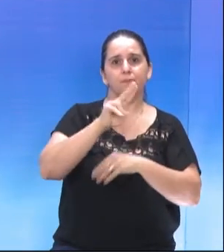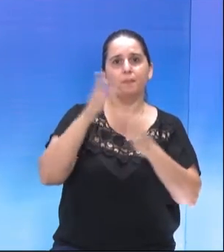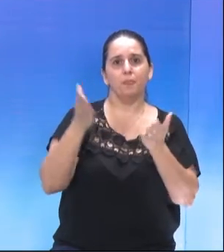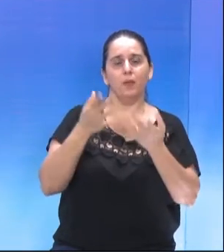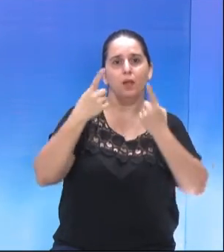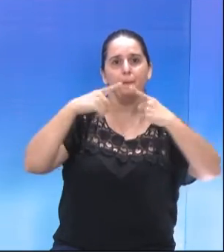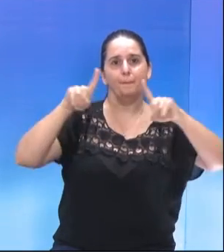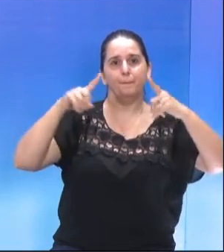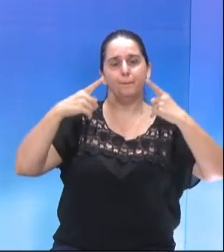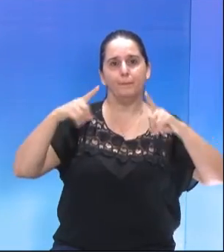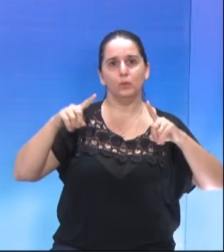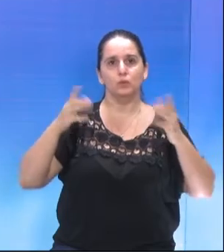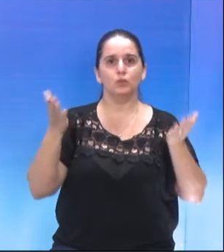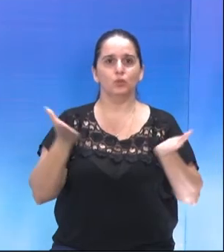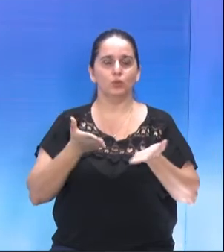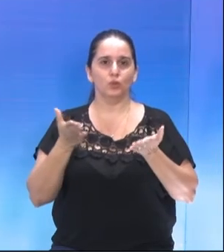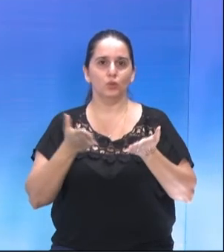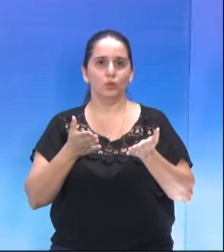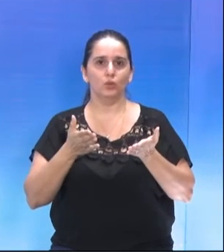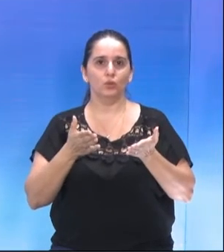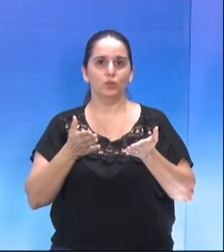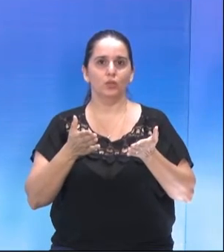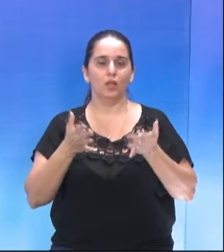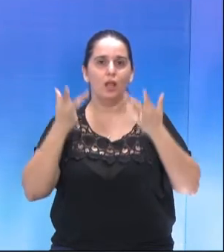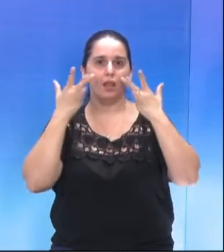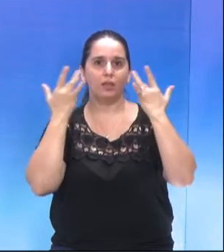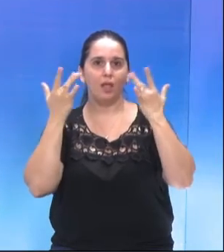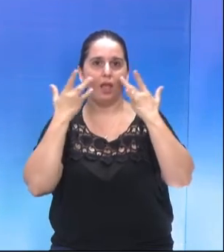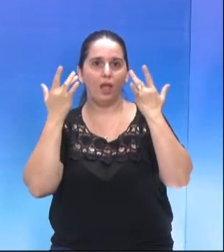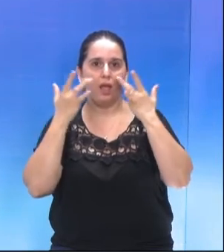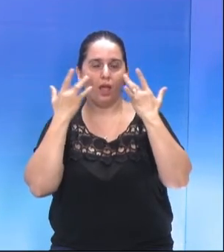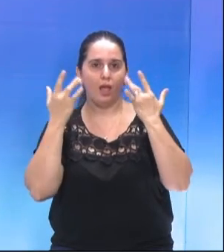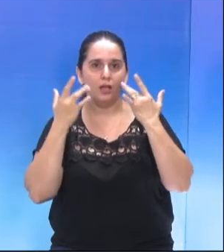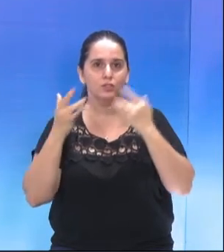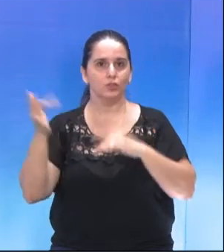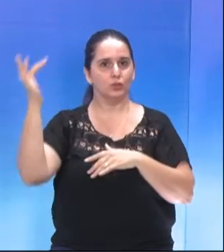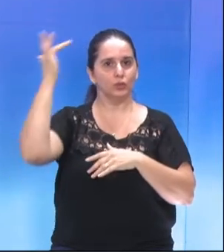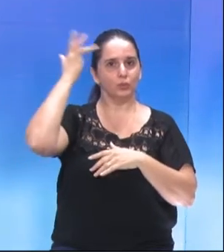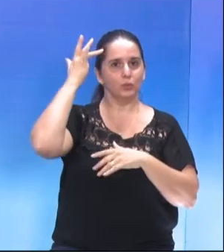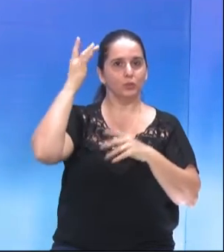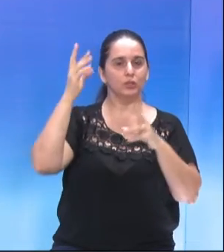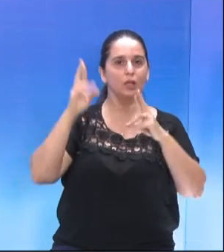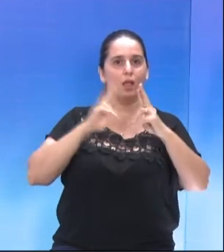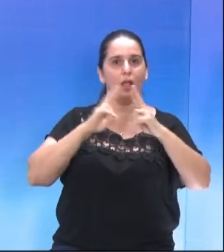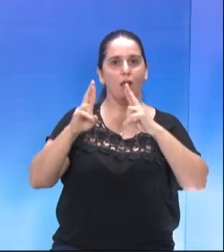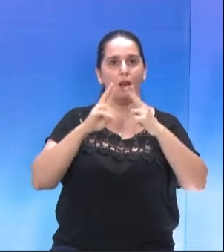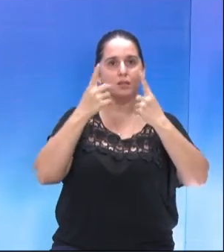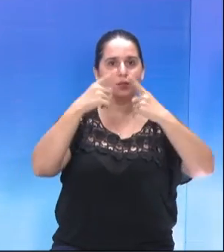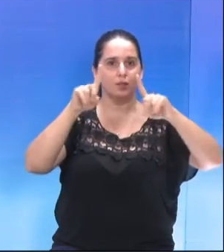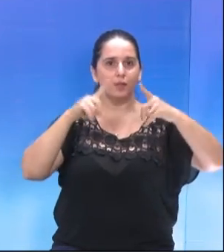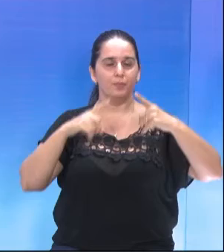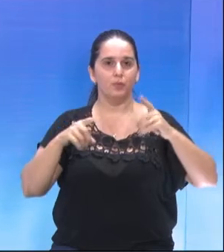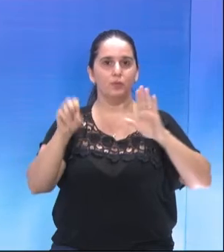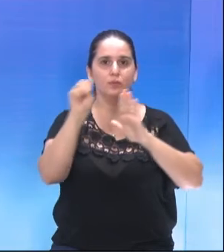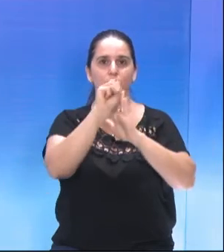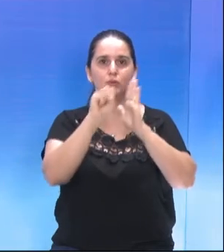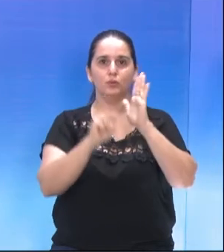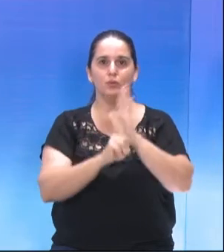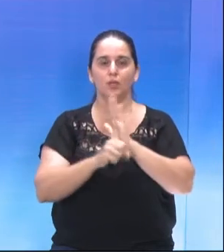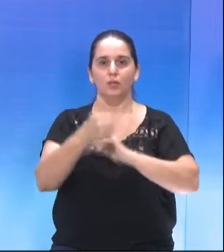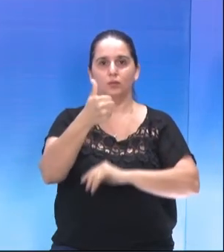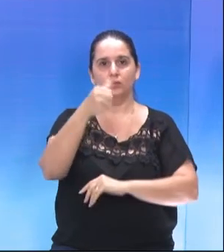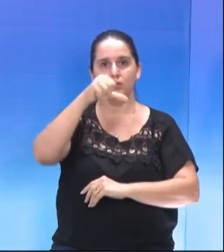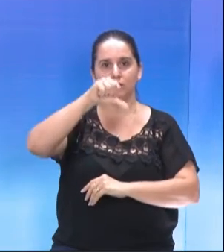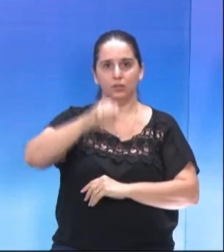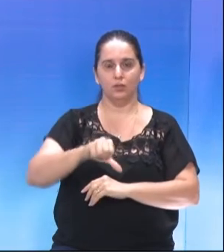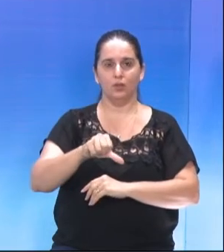dos músicos atuais, da arte contemporânea e relacionar com a música do século XIX, no